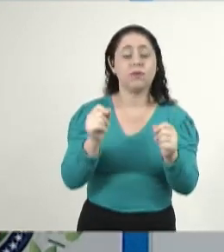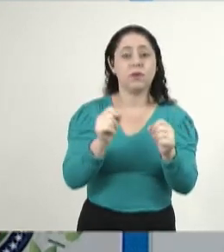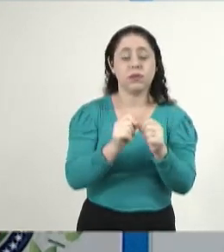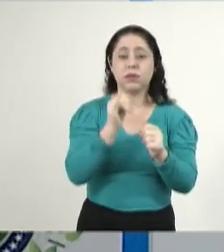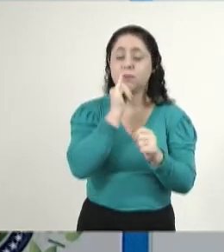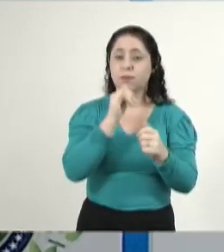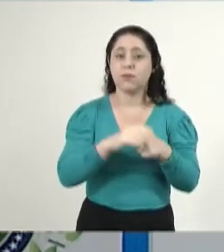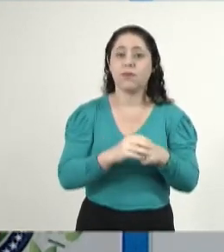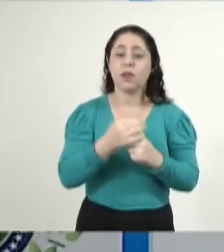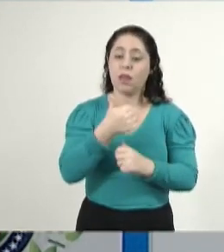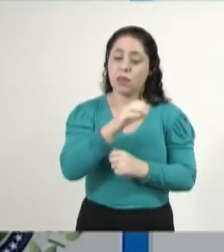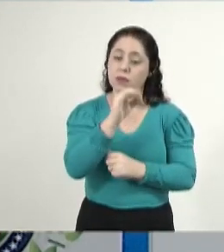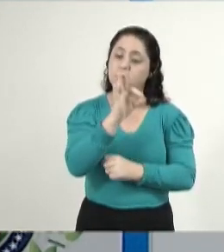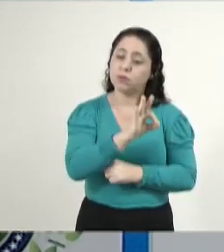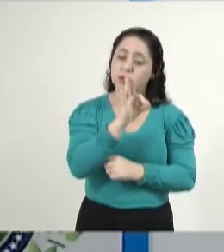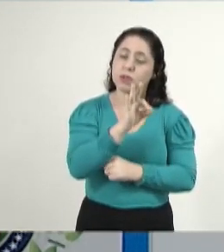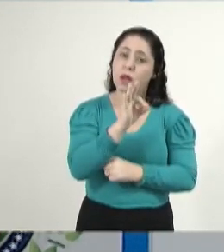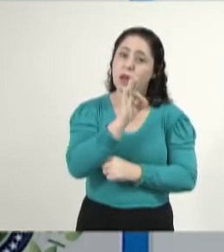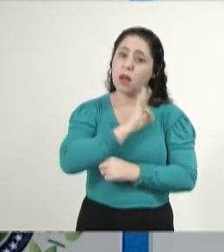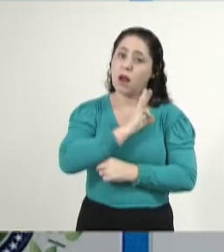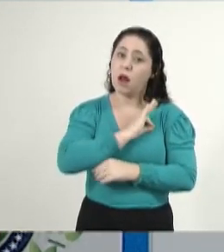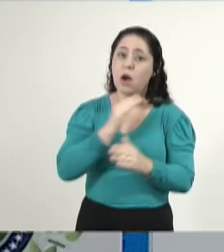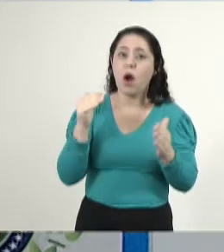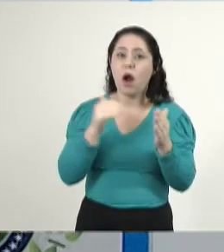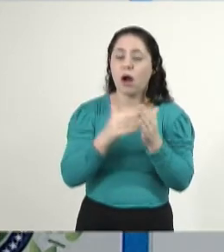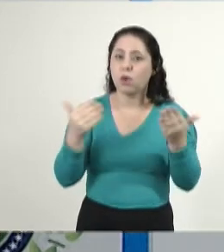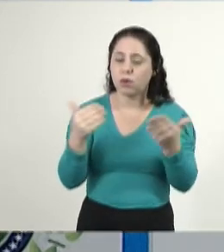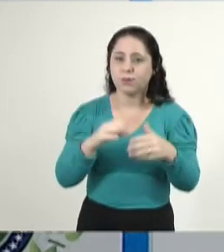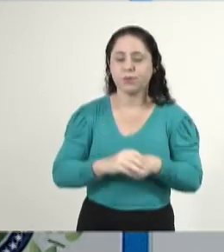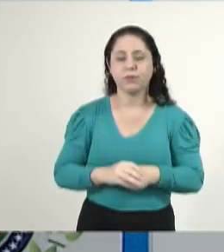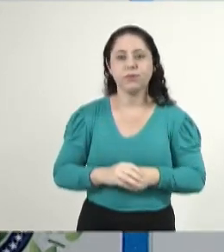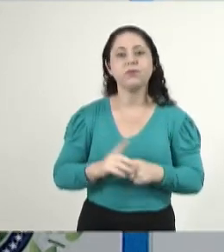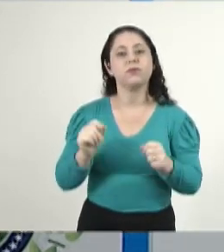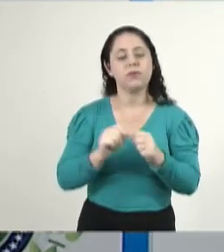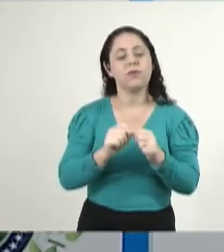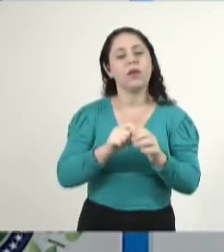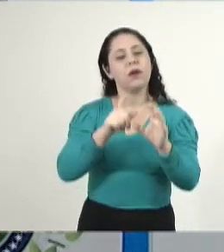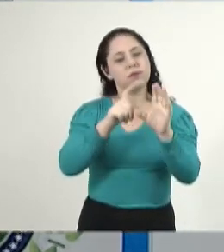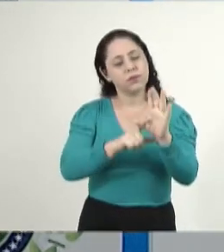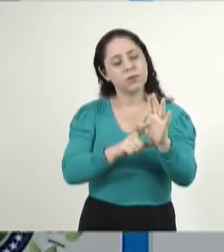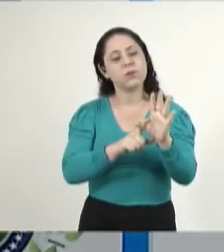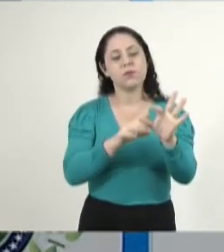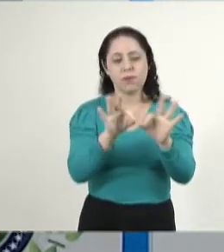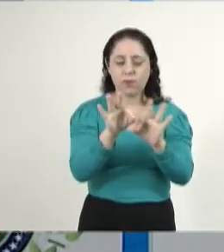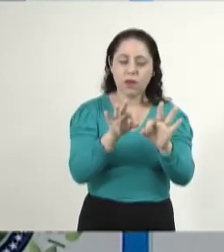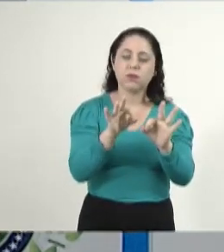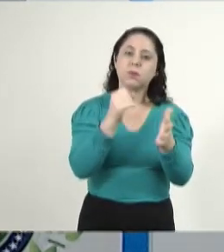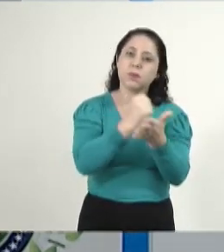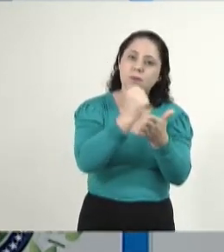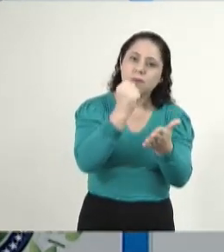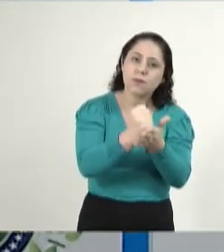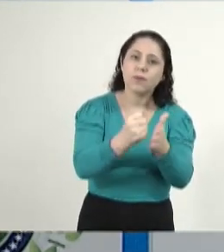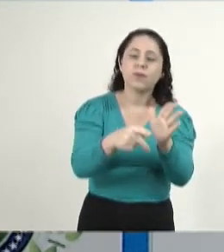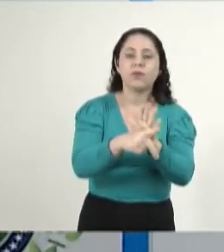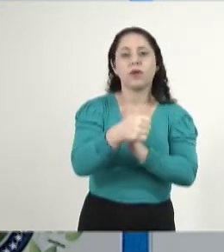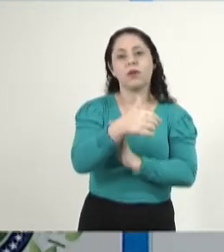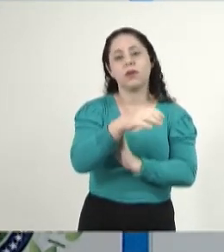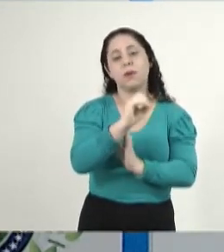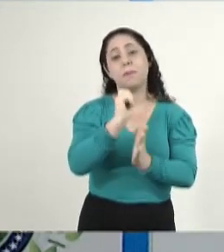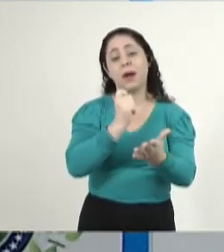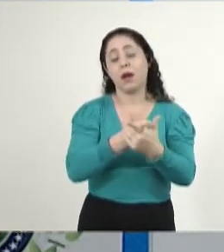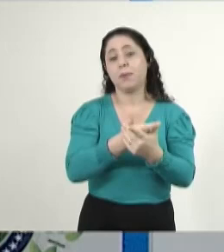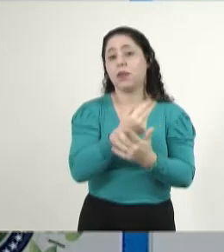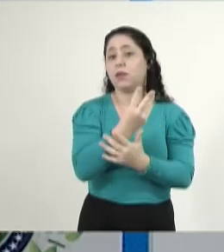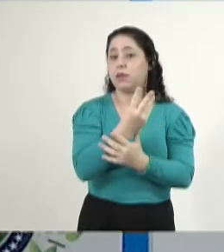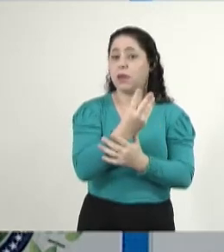seja, esses 10% a partir do salário mínimo atual. Foi feita a negociação do programa Procasa e do Cherogami, pagamento de